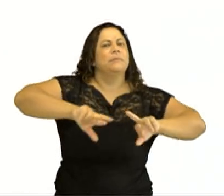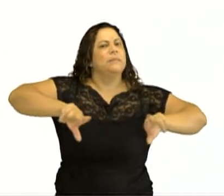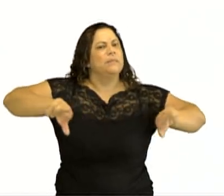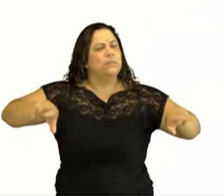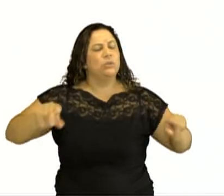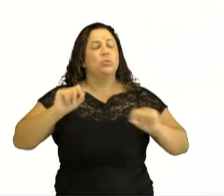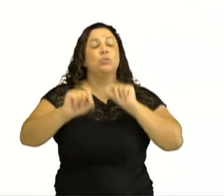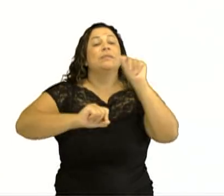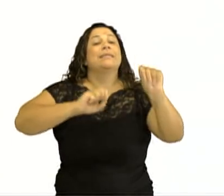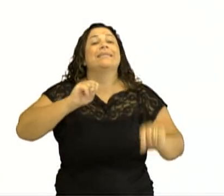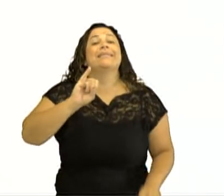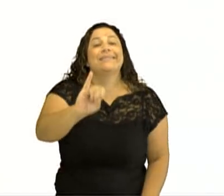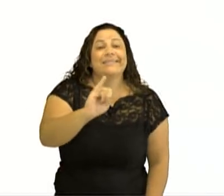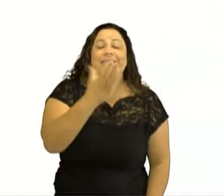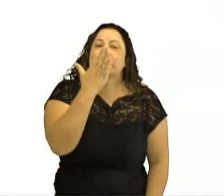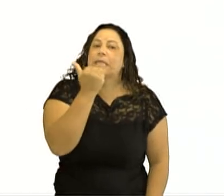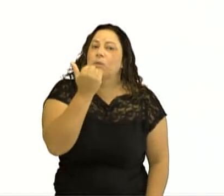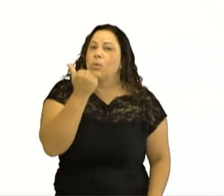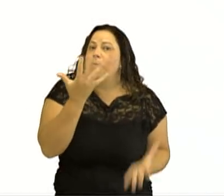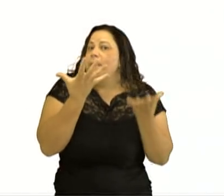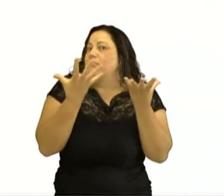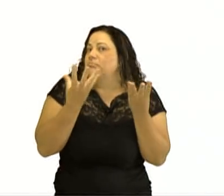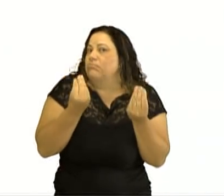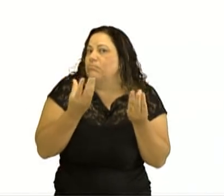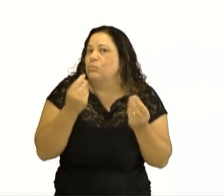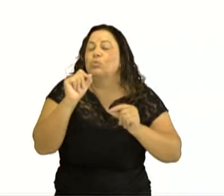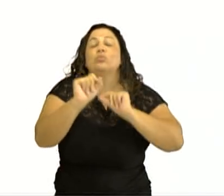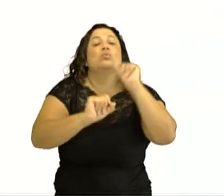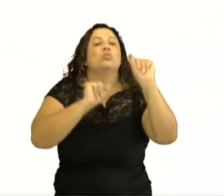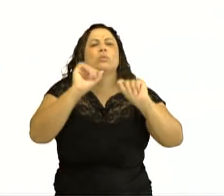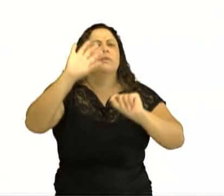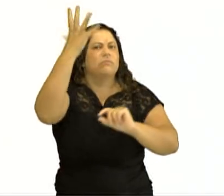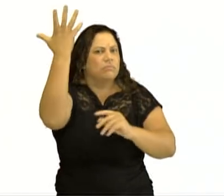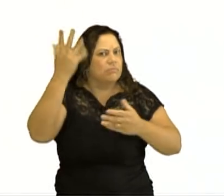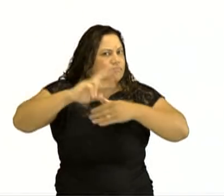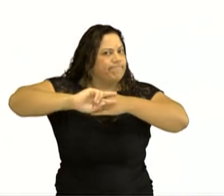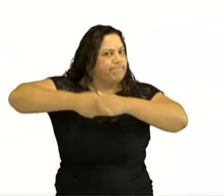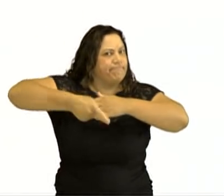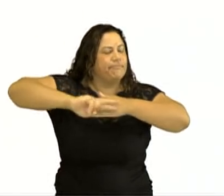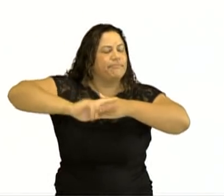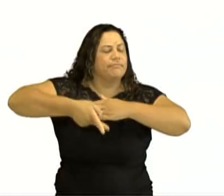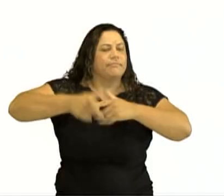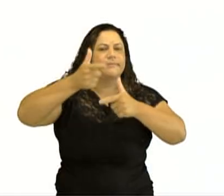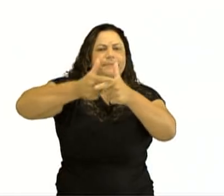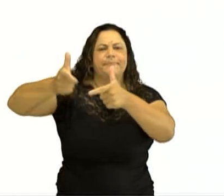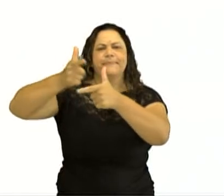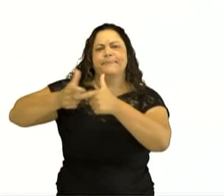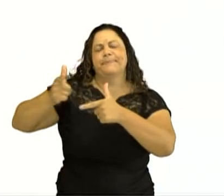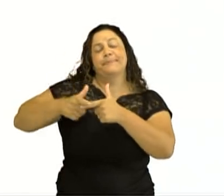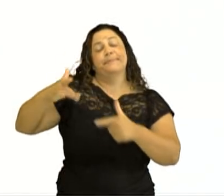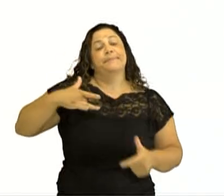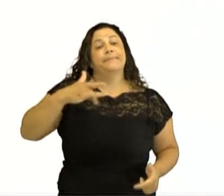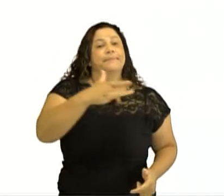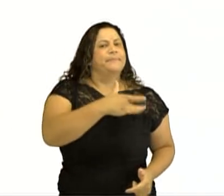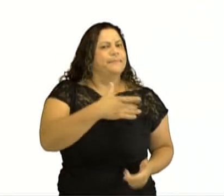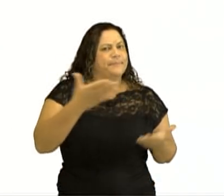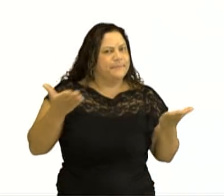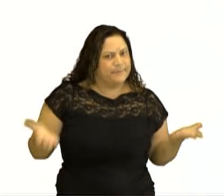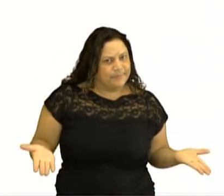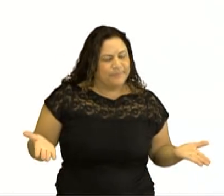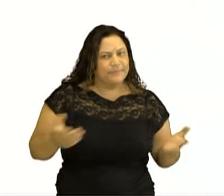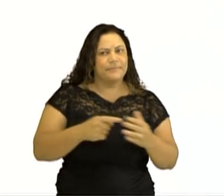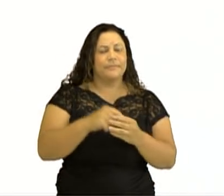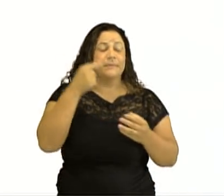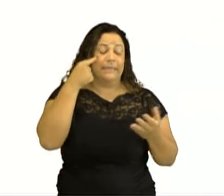gente comer demais esse nutriente, o que pode acontecer? Que problemas de saúde podemos desenvolver? Tenta